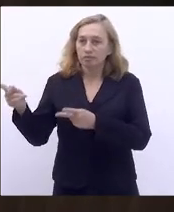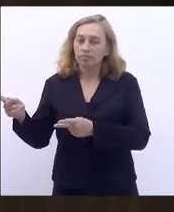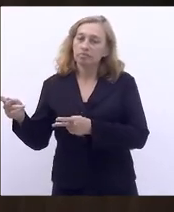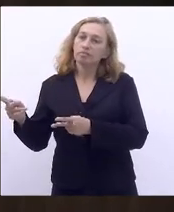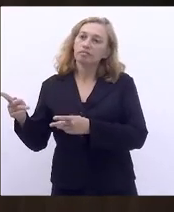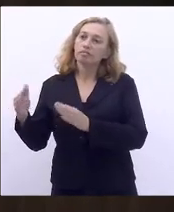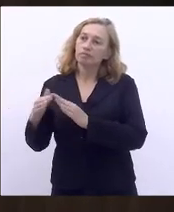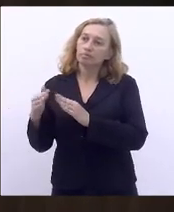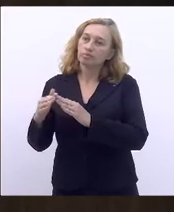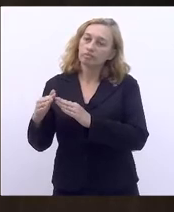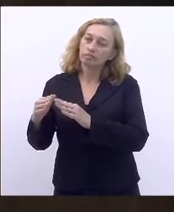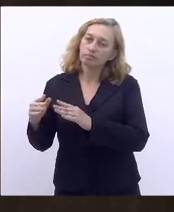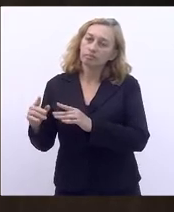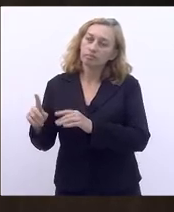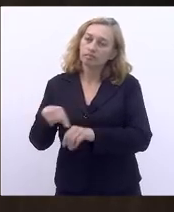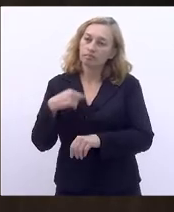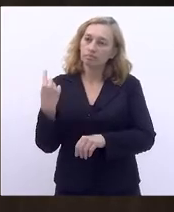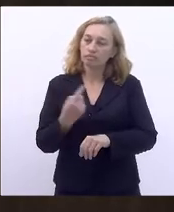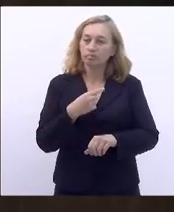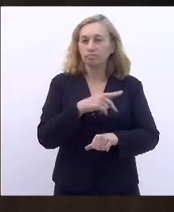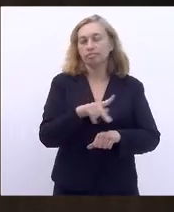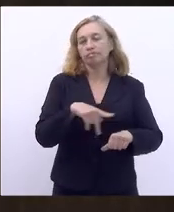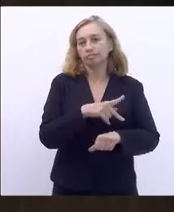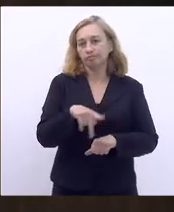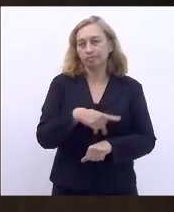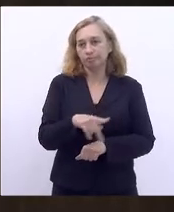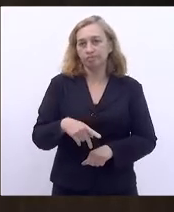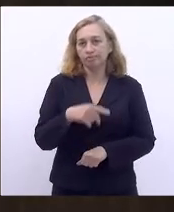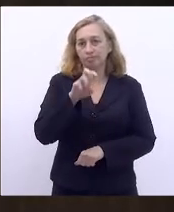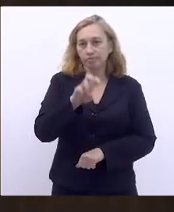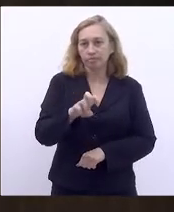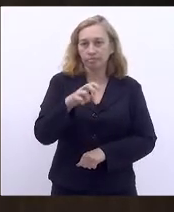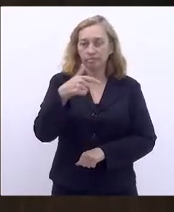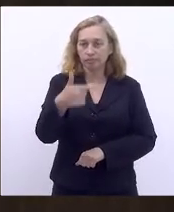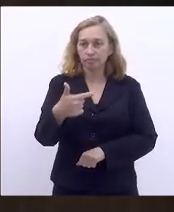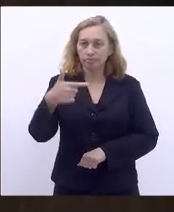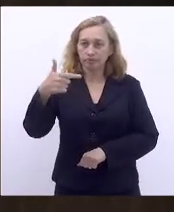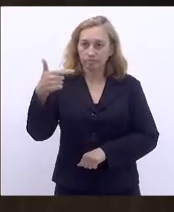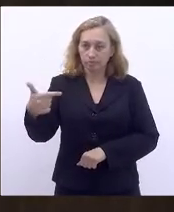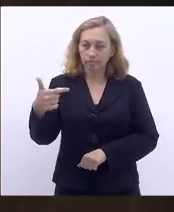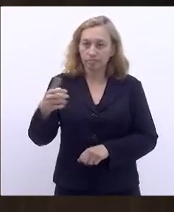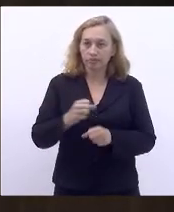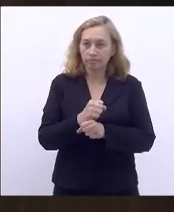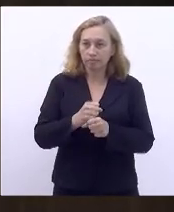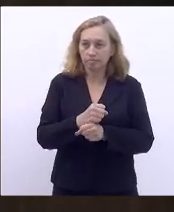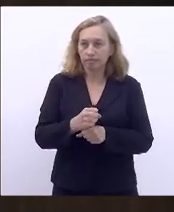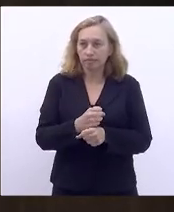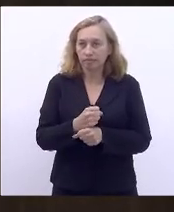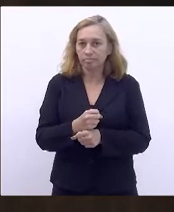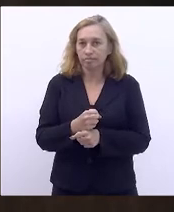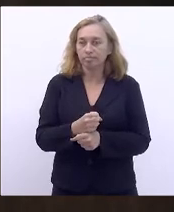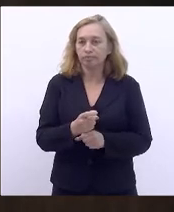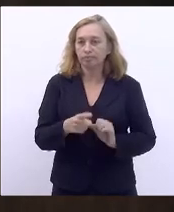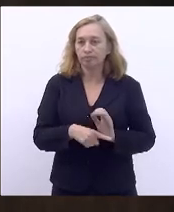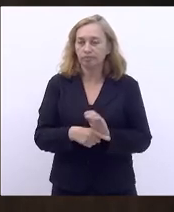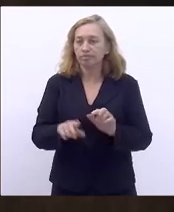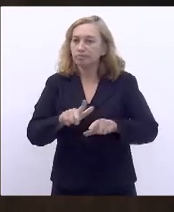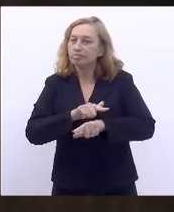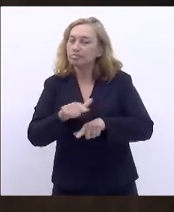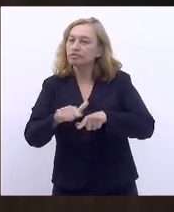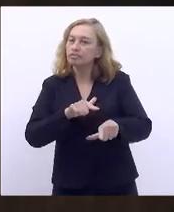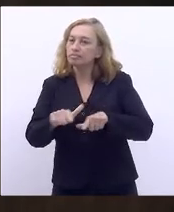que tem na sua trajetória de 522 anos a contribuição de diversas raças